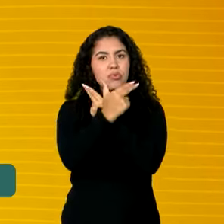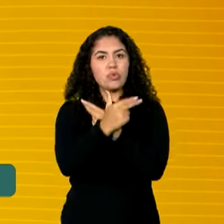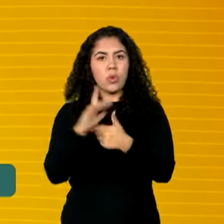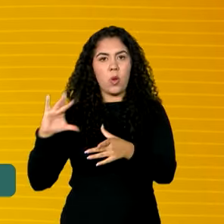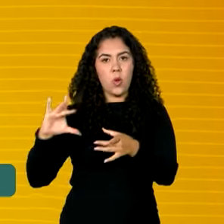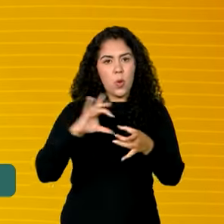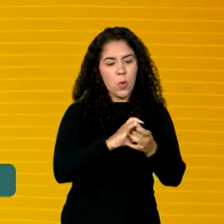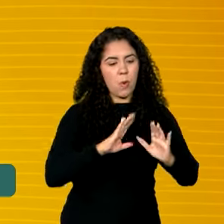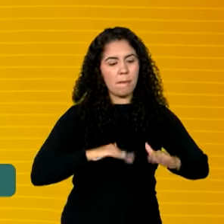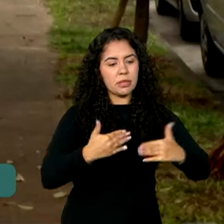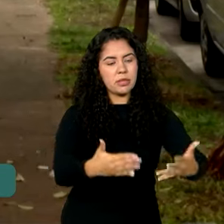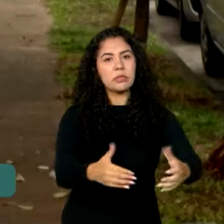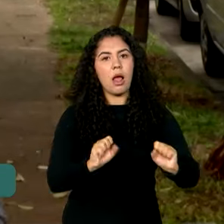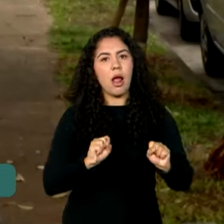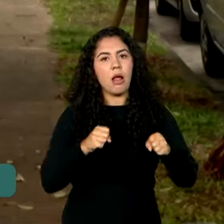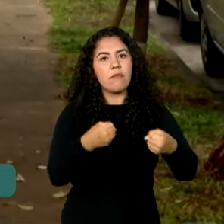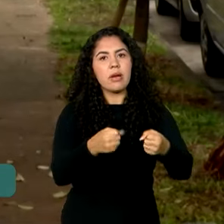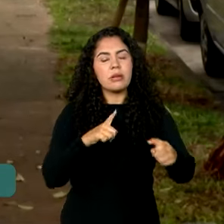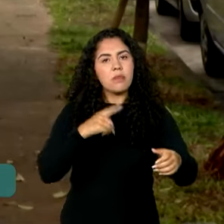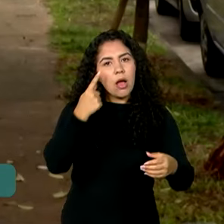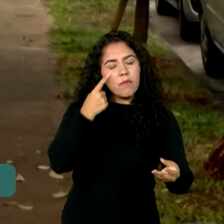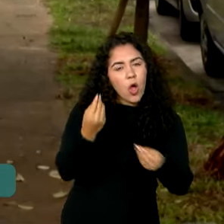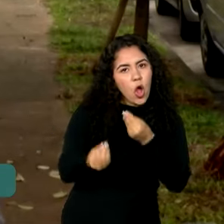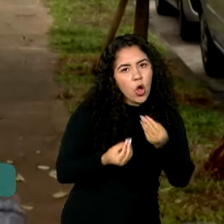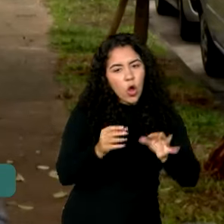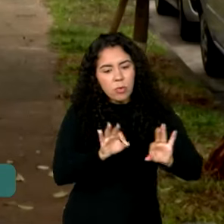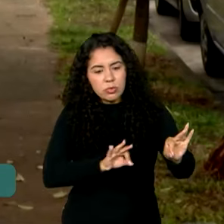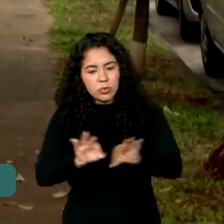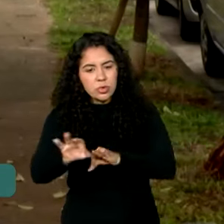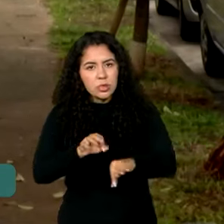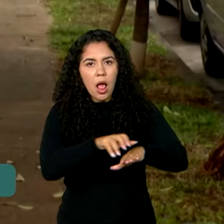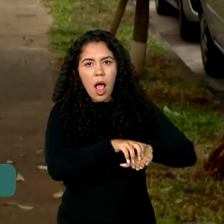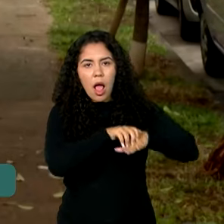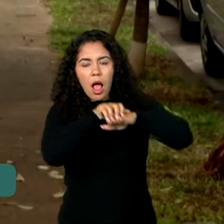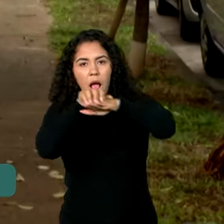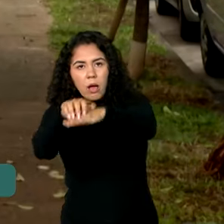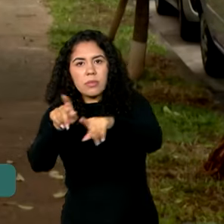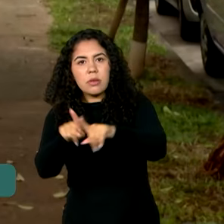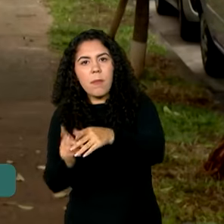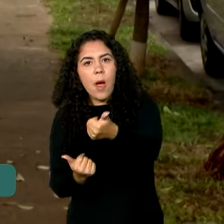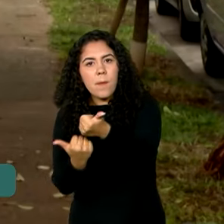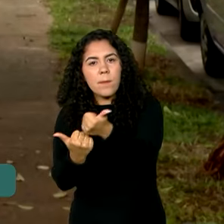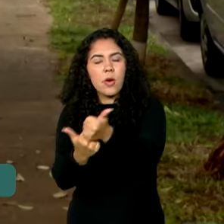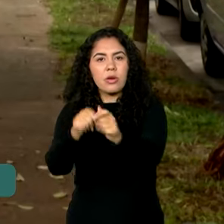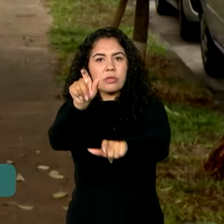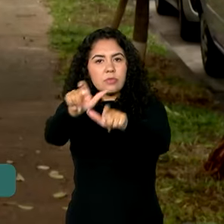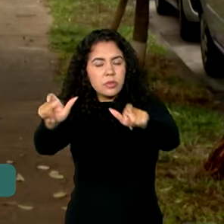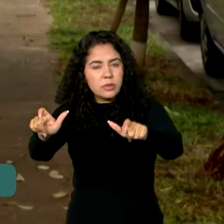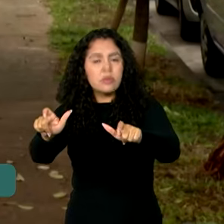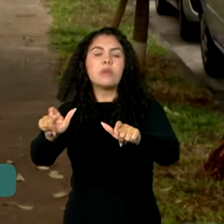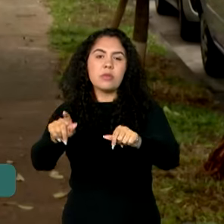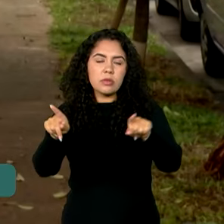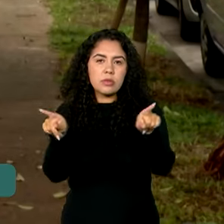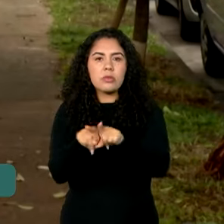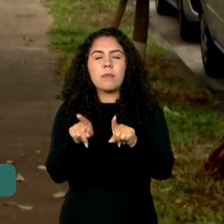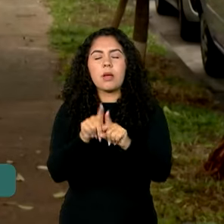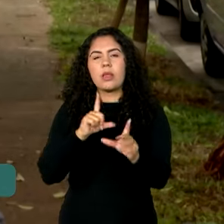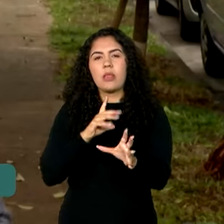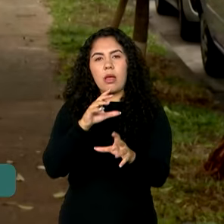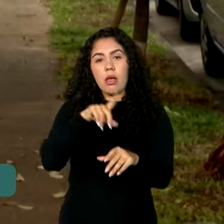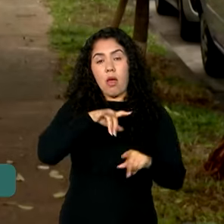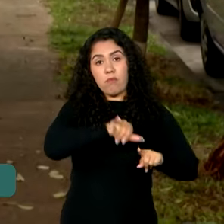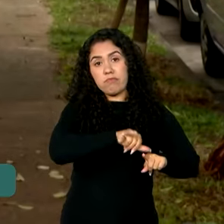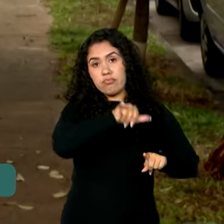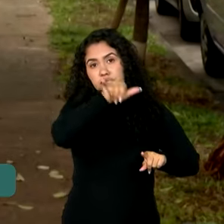Defesa, garantir a logística de transporte e apoio humanitário. O texto prevê que os recursos sejam empregados em transporte